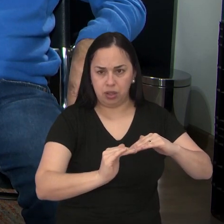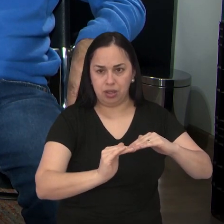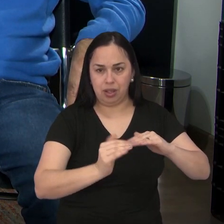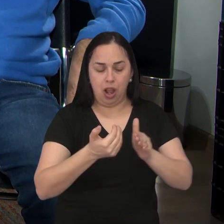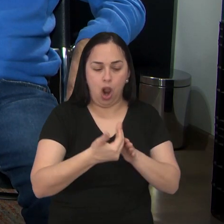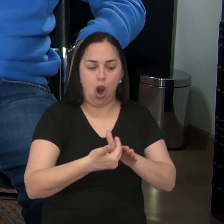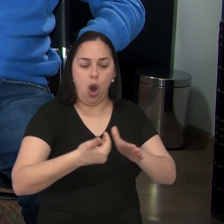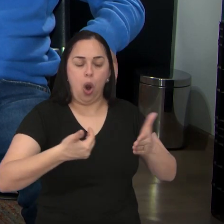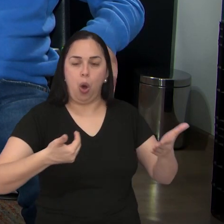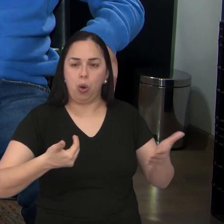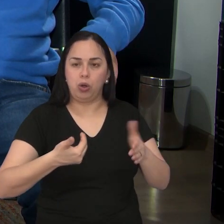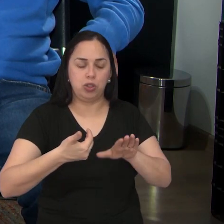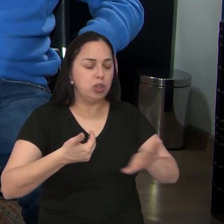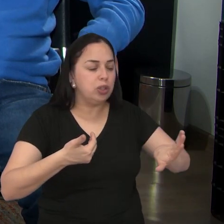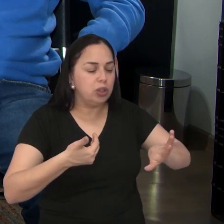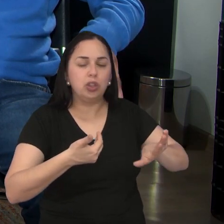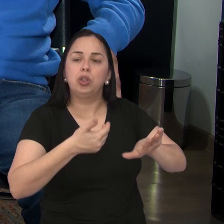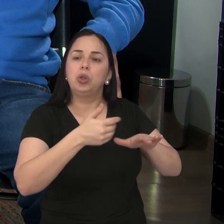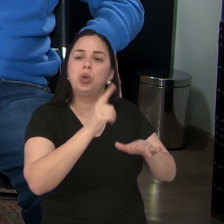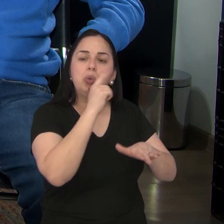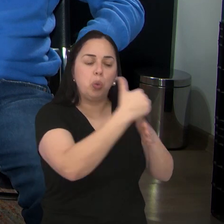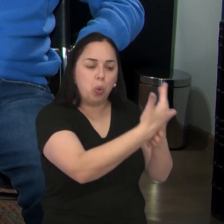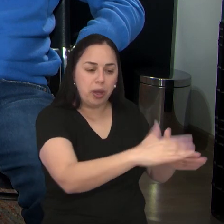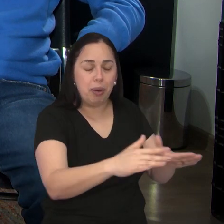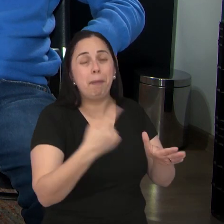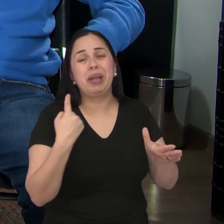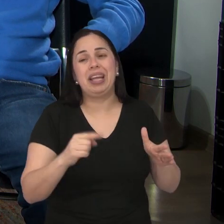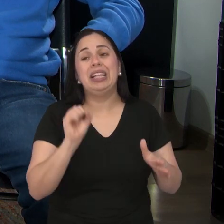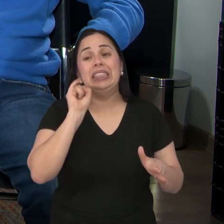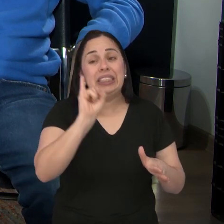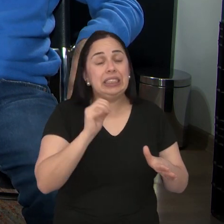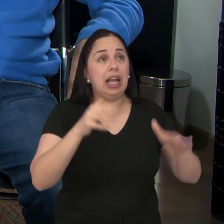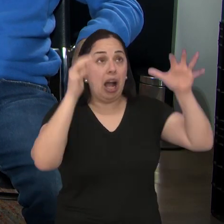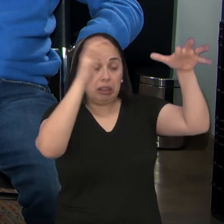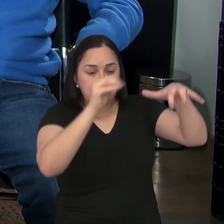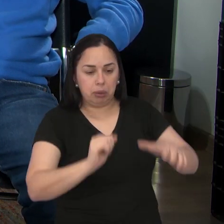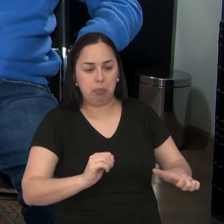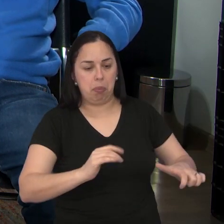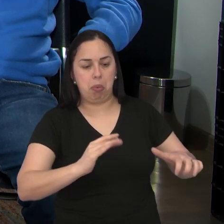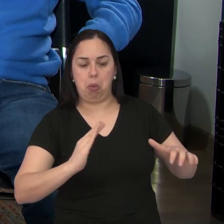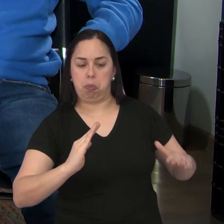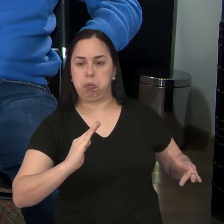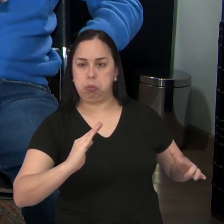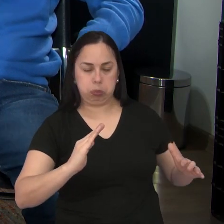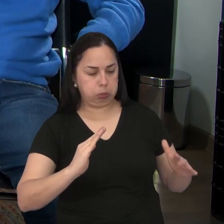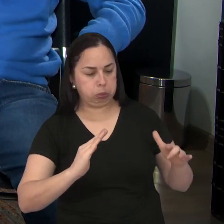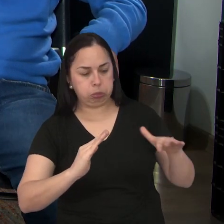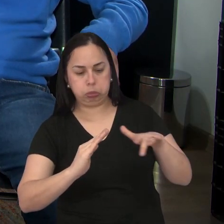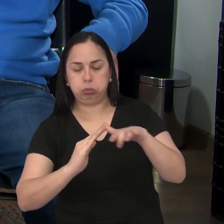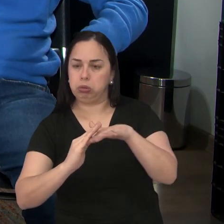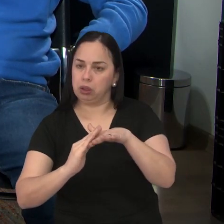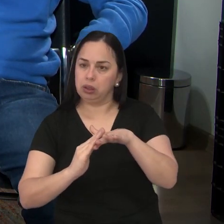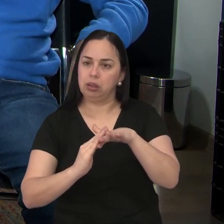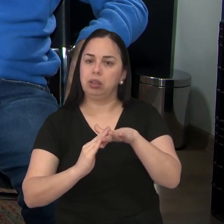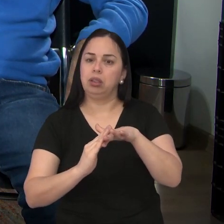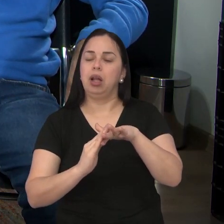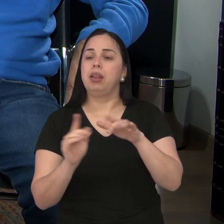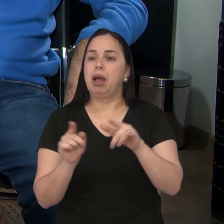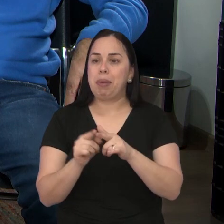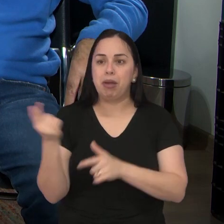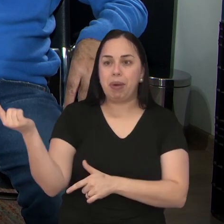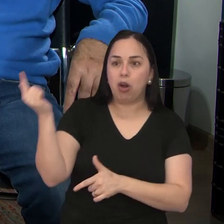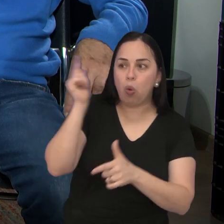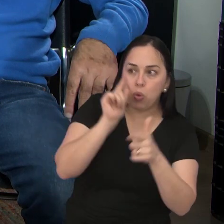longe do rio, autossuficiente para que as águas do rio não cheguem numa possível cheia, recursos que podem suprir